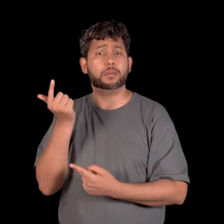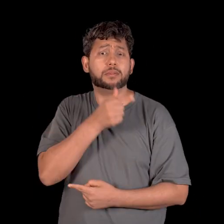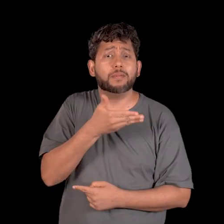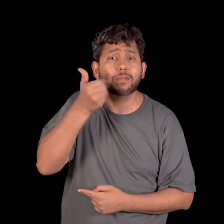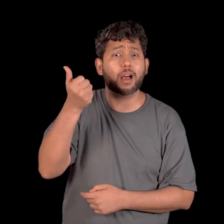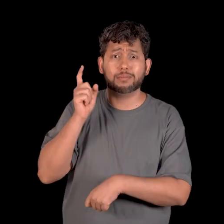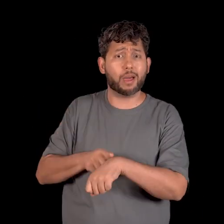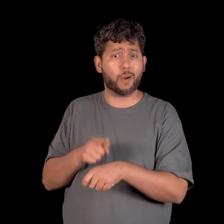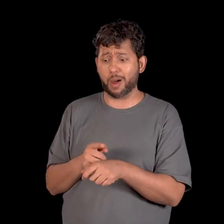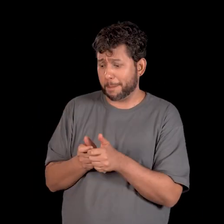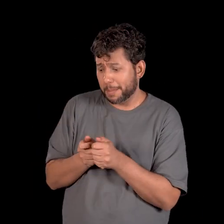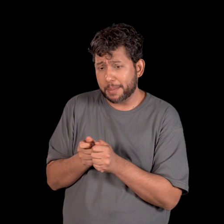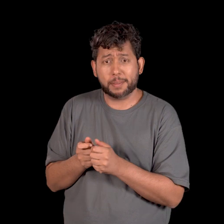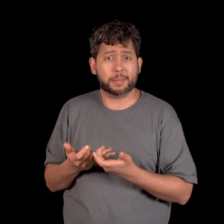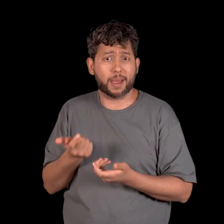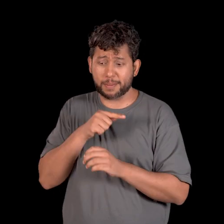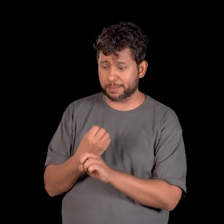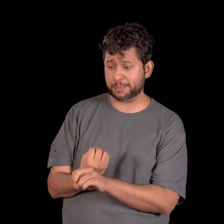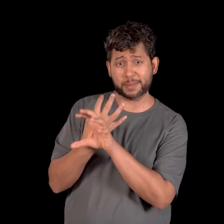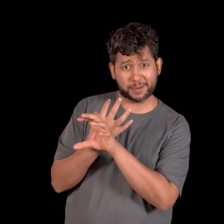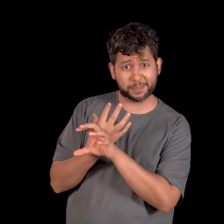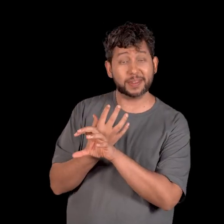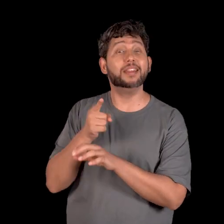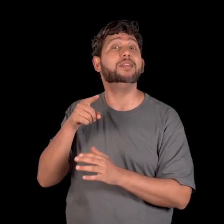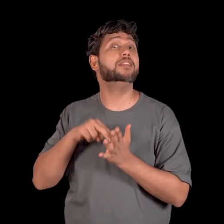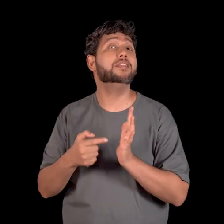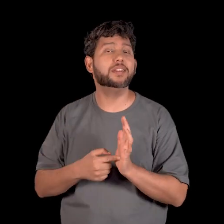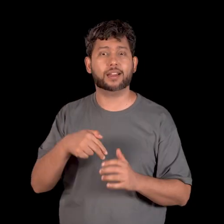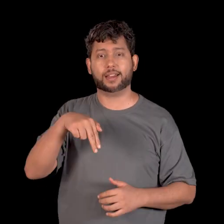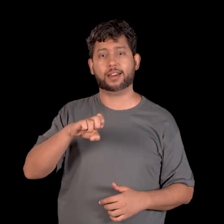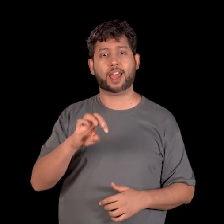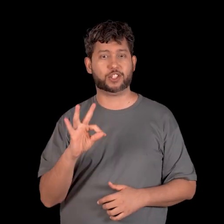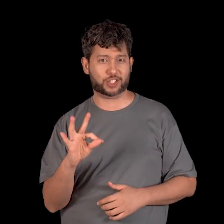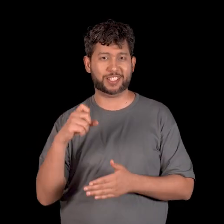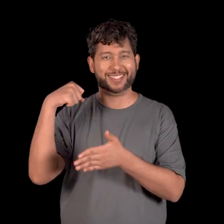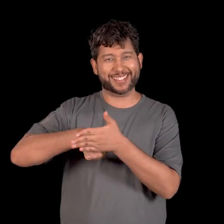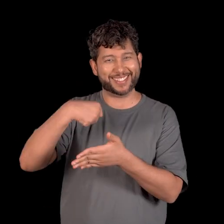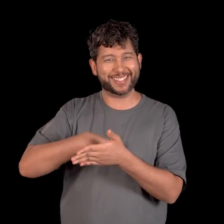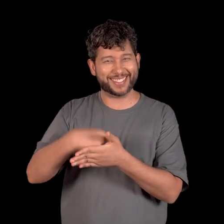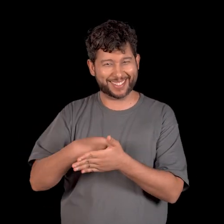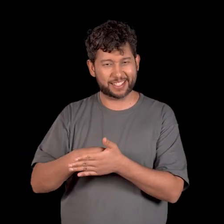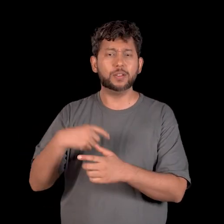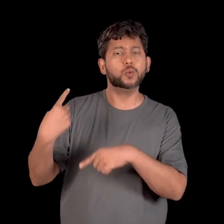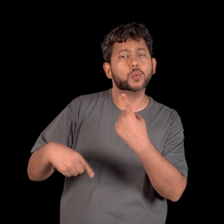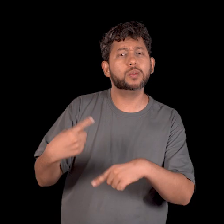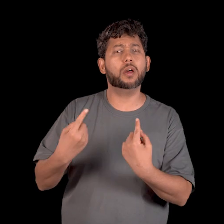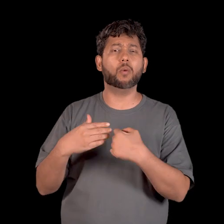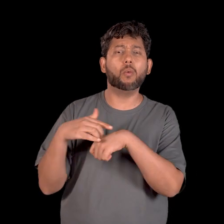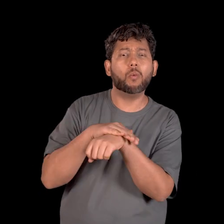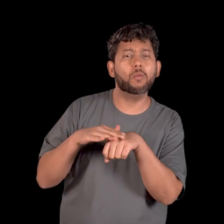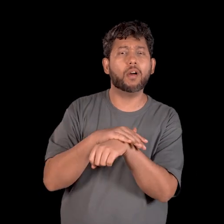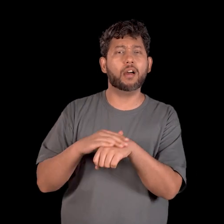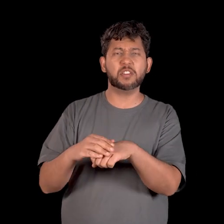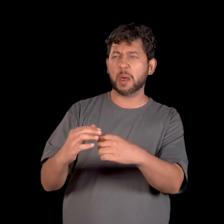mesmo distantes, passou a ser possível de forma fácil, quase instantânea. Surge aí o netativismo, que